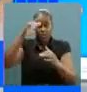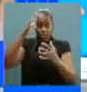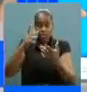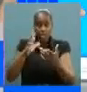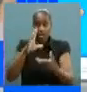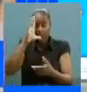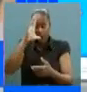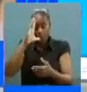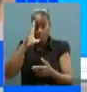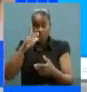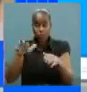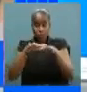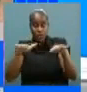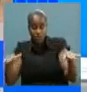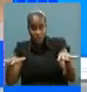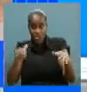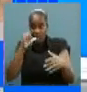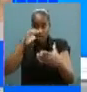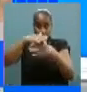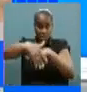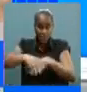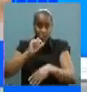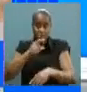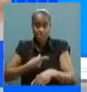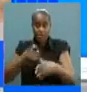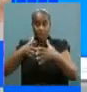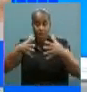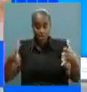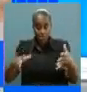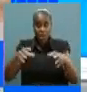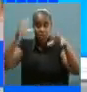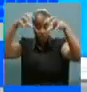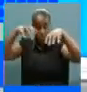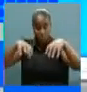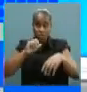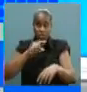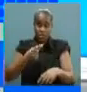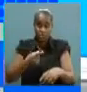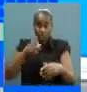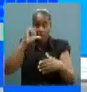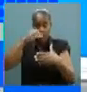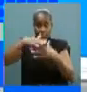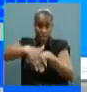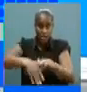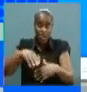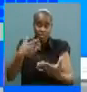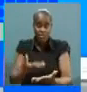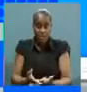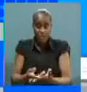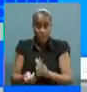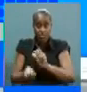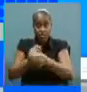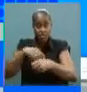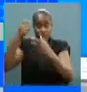barragens, ditas normais, pode ser maior que a precipitação e as barragens subterrâneas representam uma alternativa